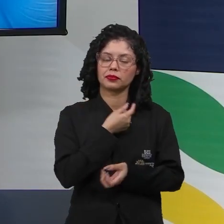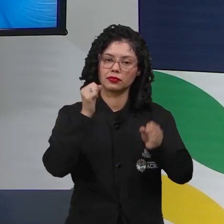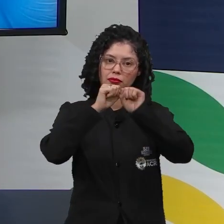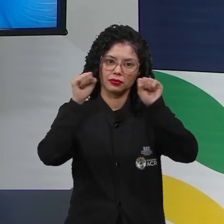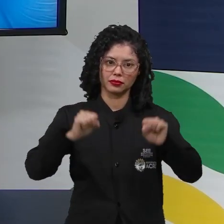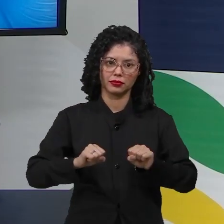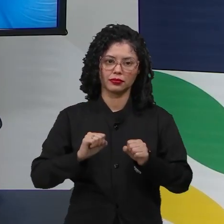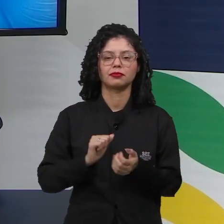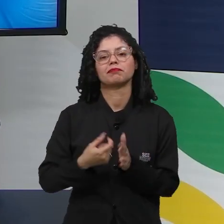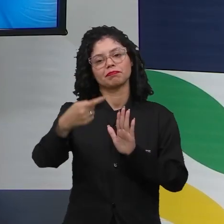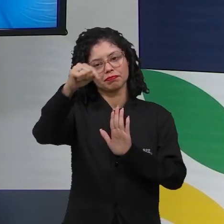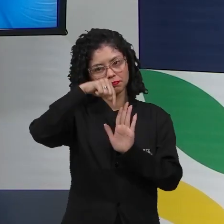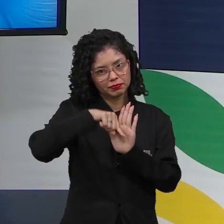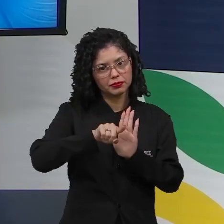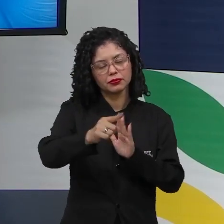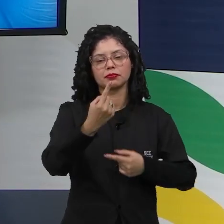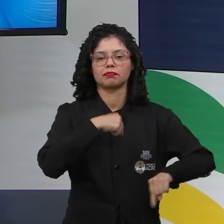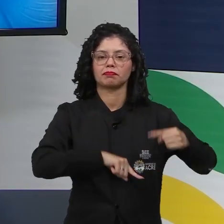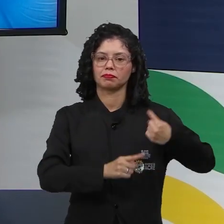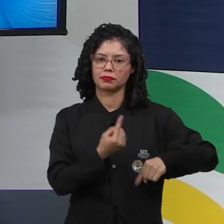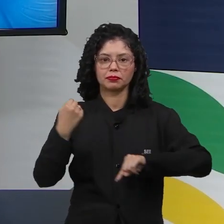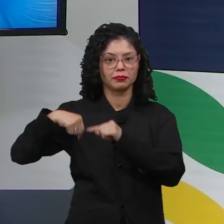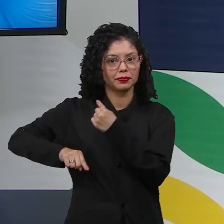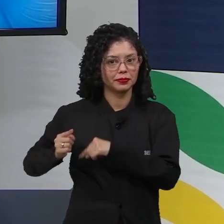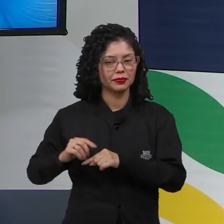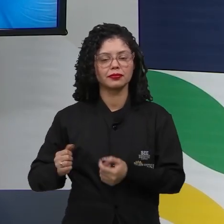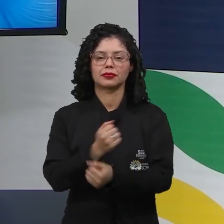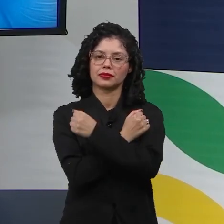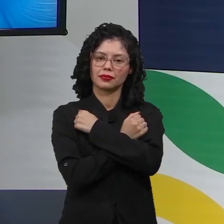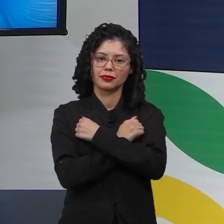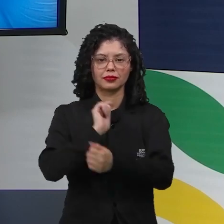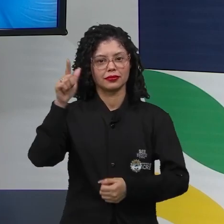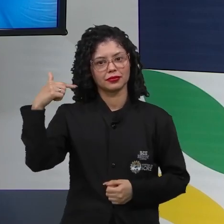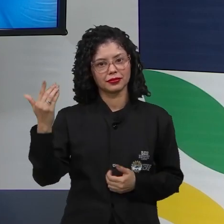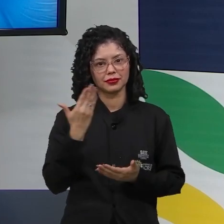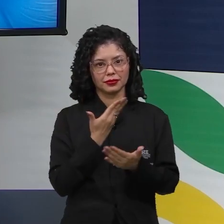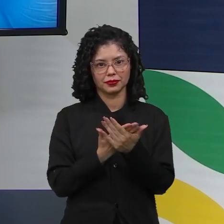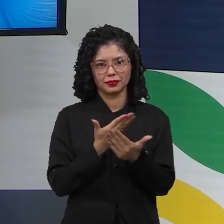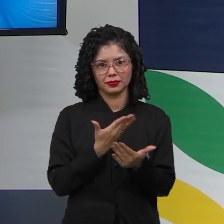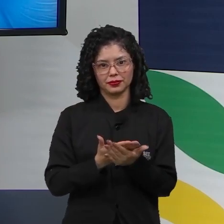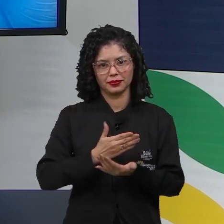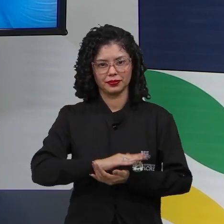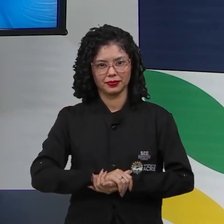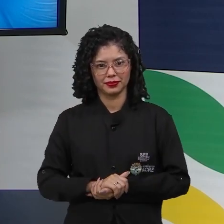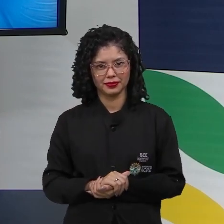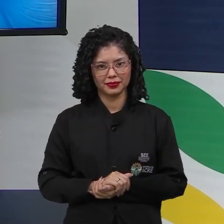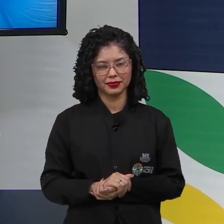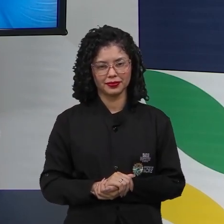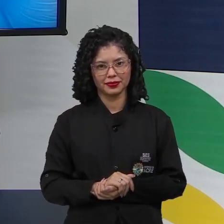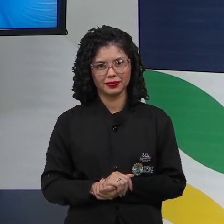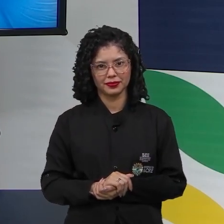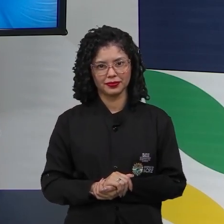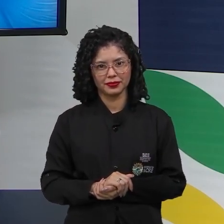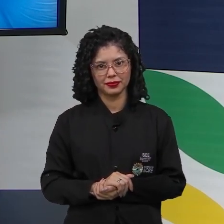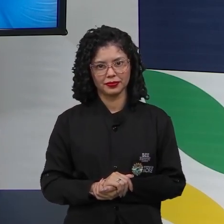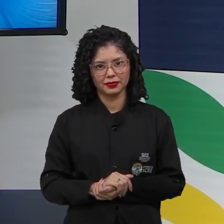sistema imunológico funciona. Um abraço e então até a próxima!